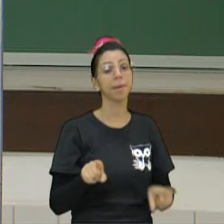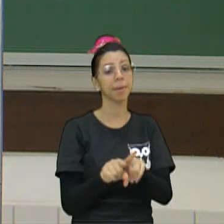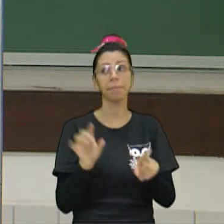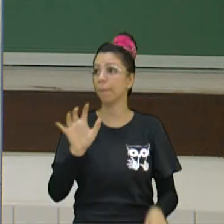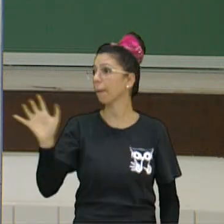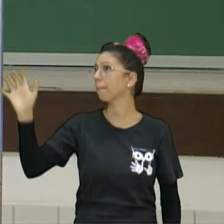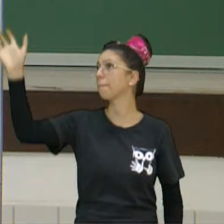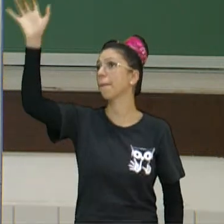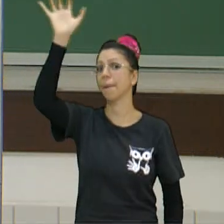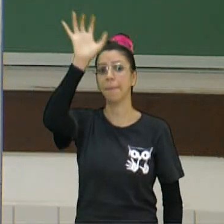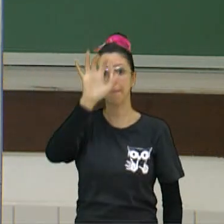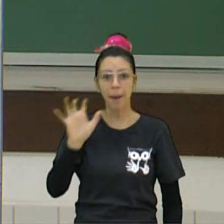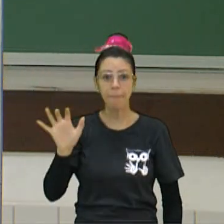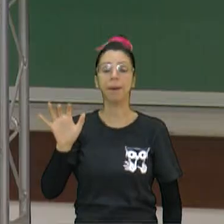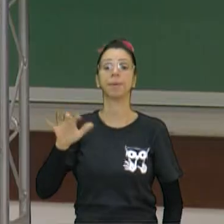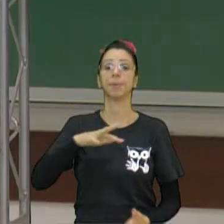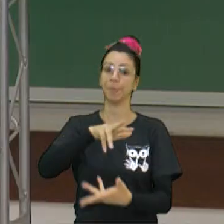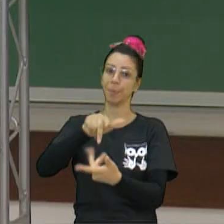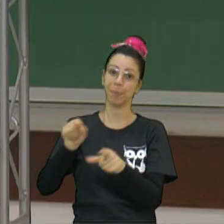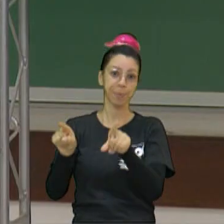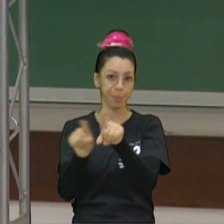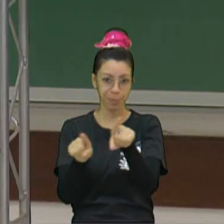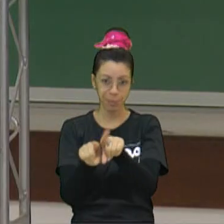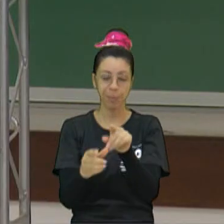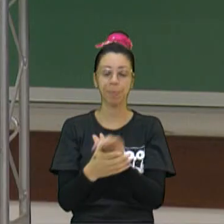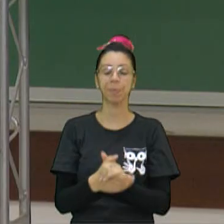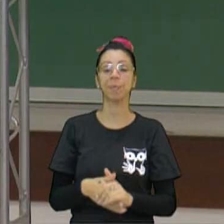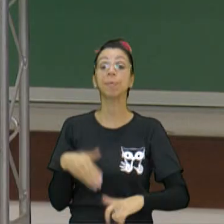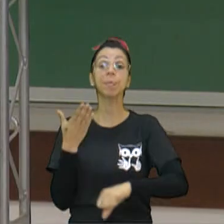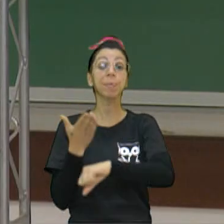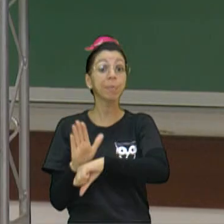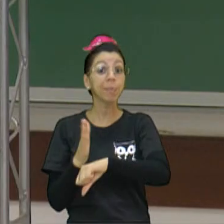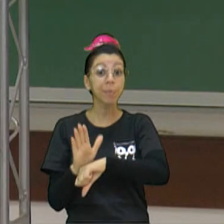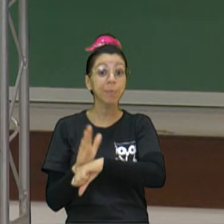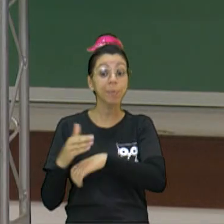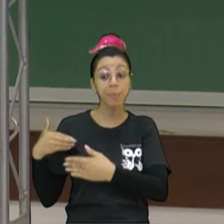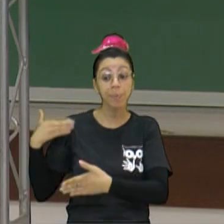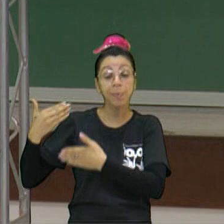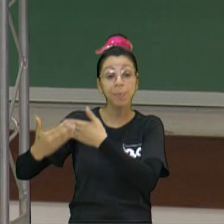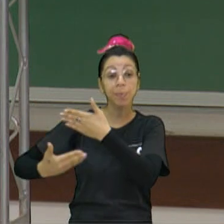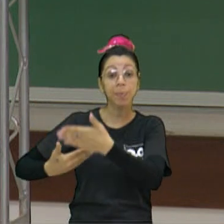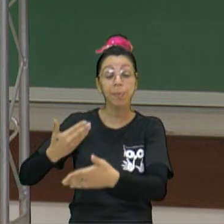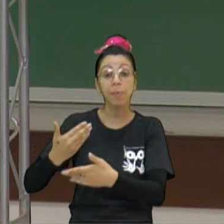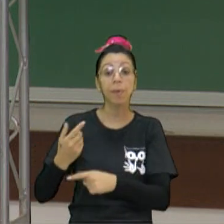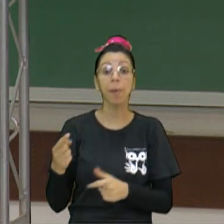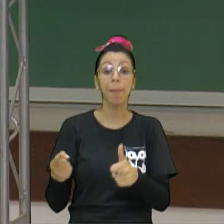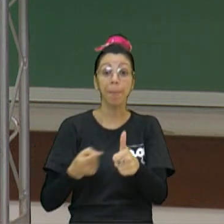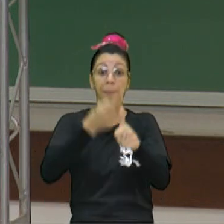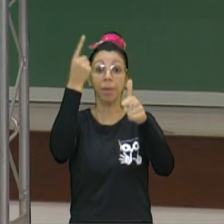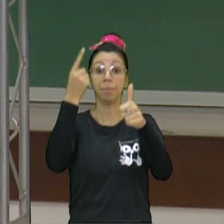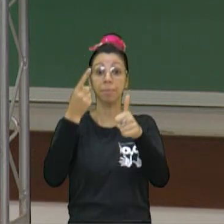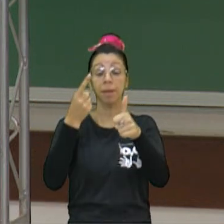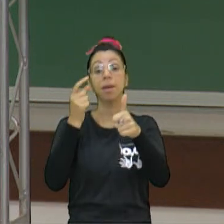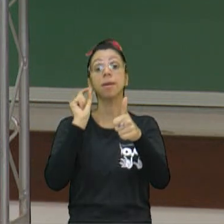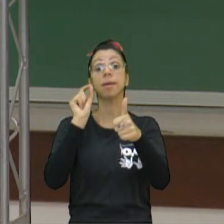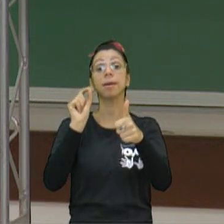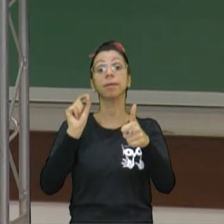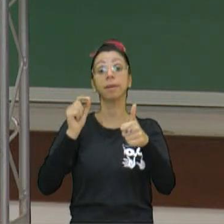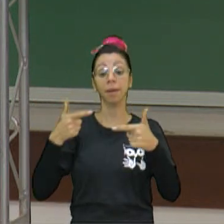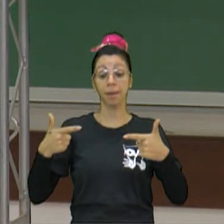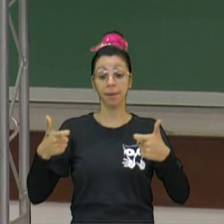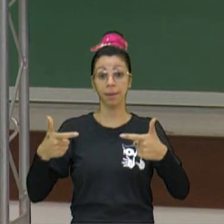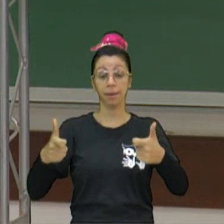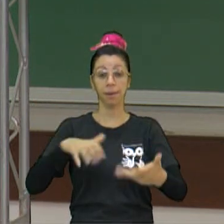também. Então, ele é o quê? É um método de exercício físico, inicialmente desenvolvido durante a Primeira Guerra Mundial por